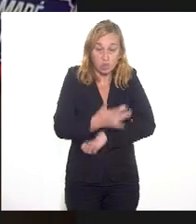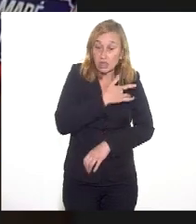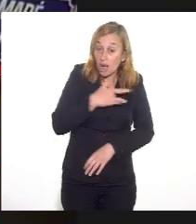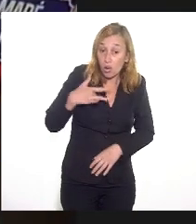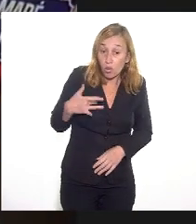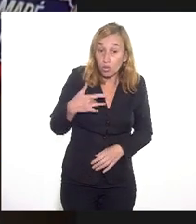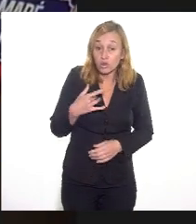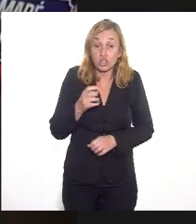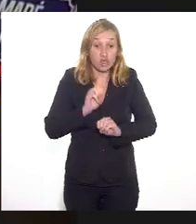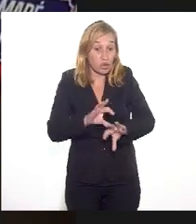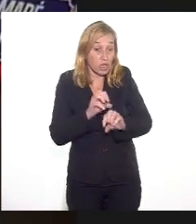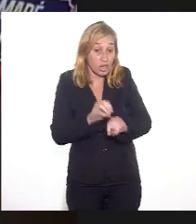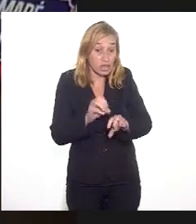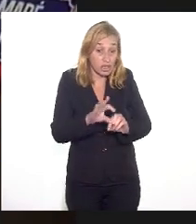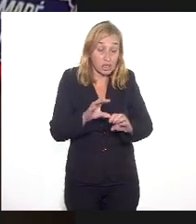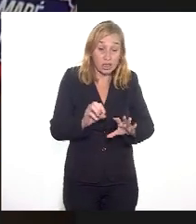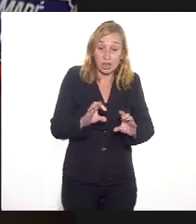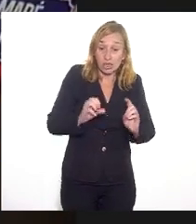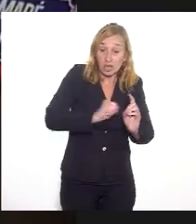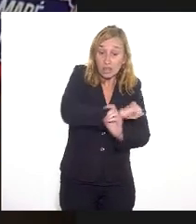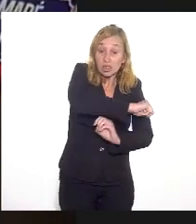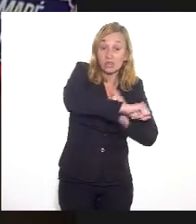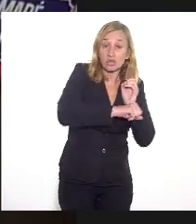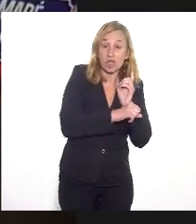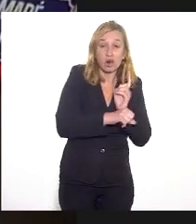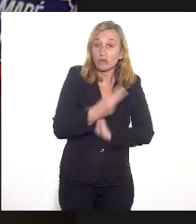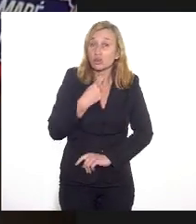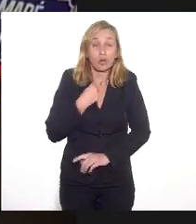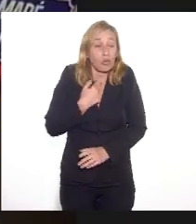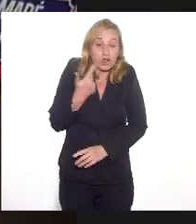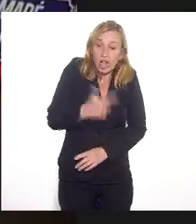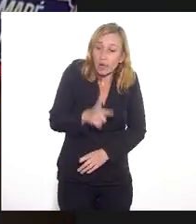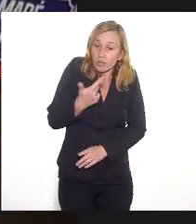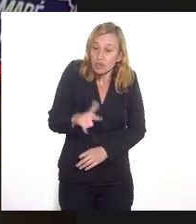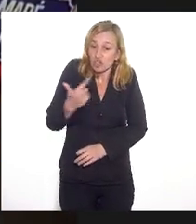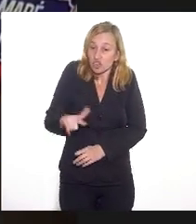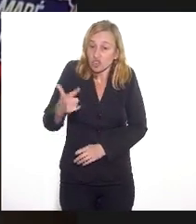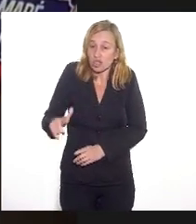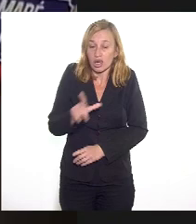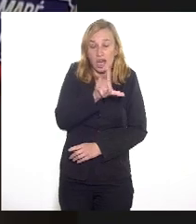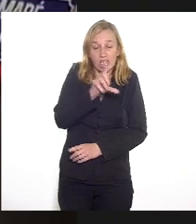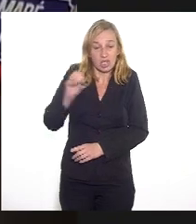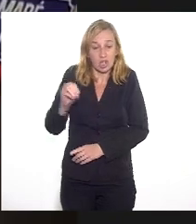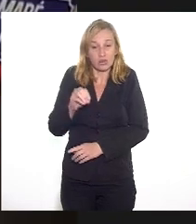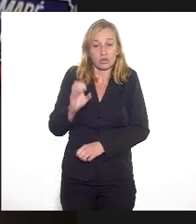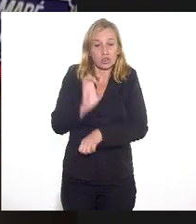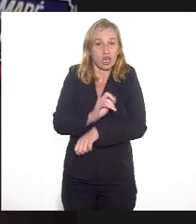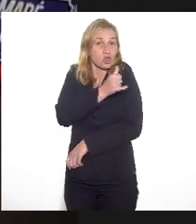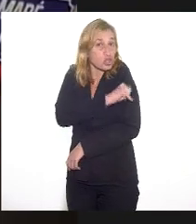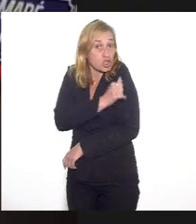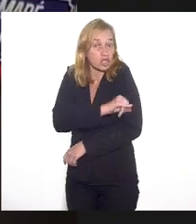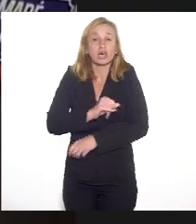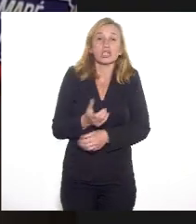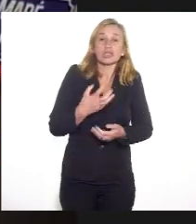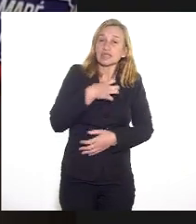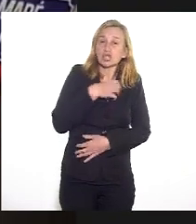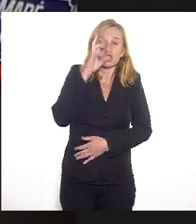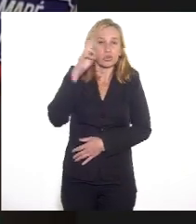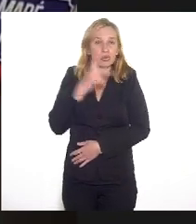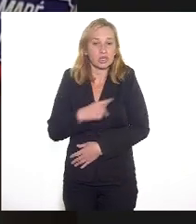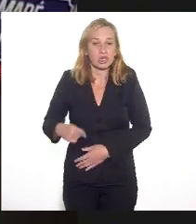educação, em assistência social. Isso não pode se repetir na LDO do estado do Rio de Janeiro. Então, nesse